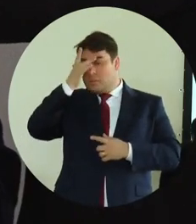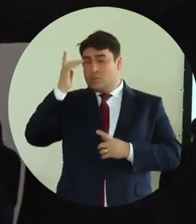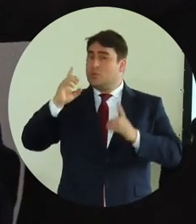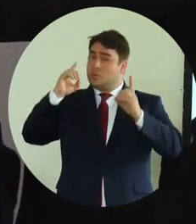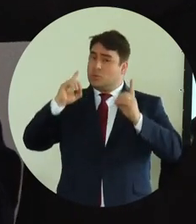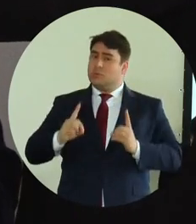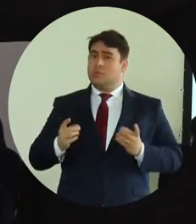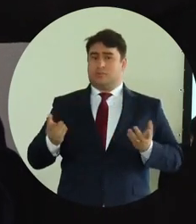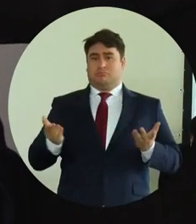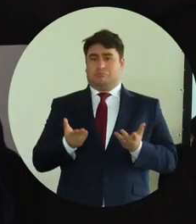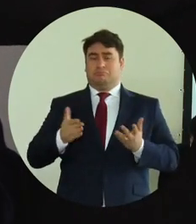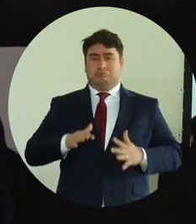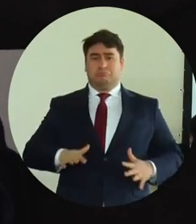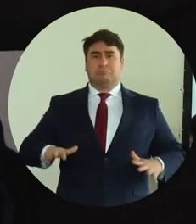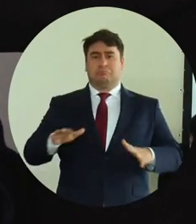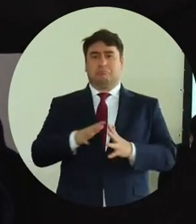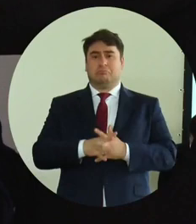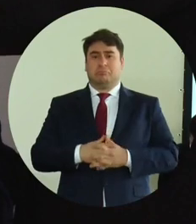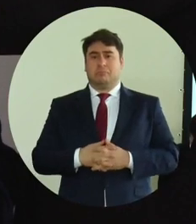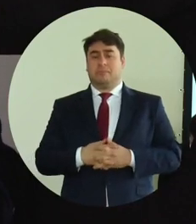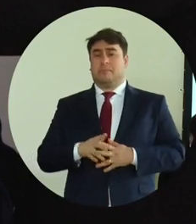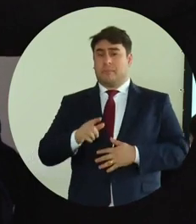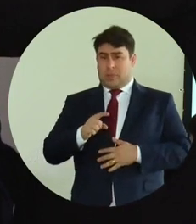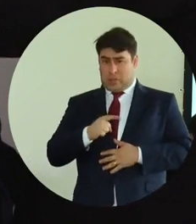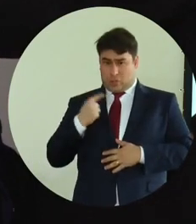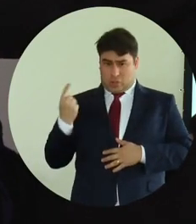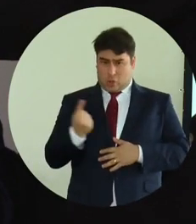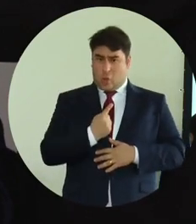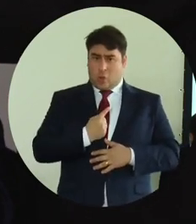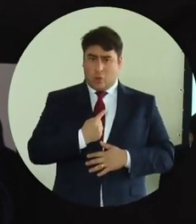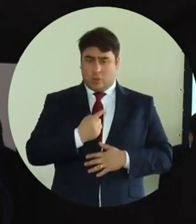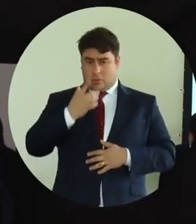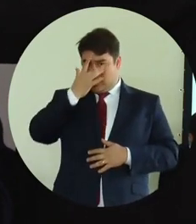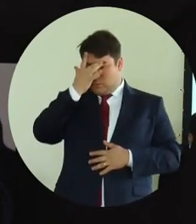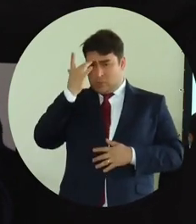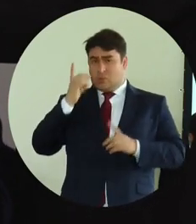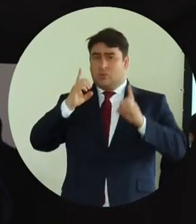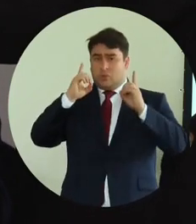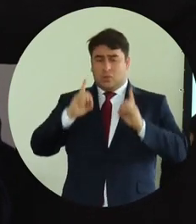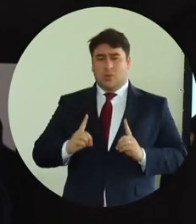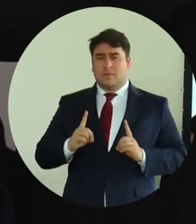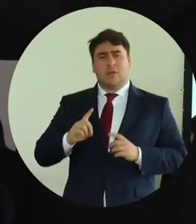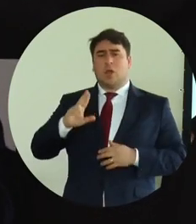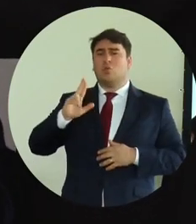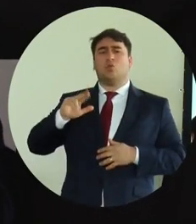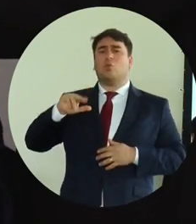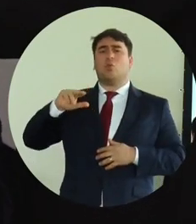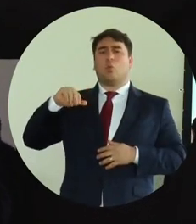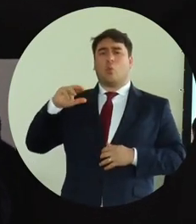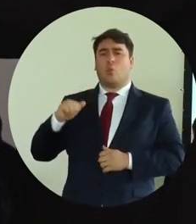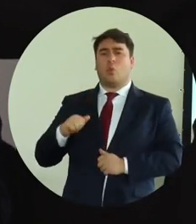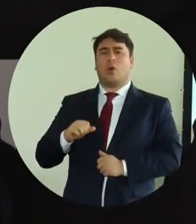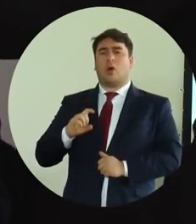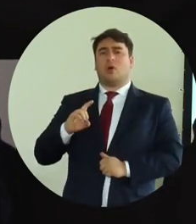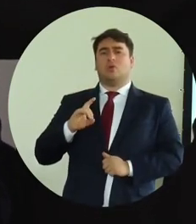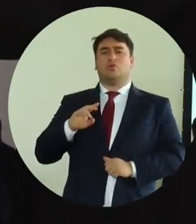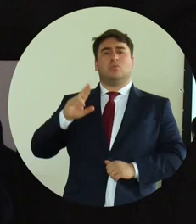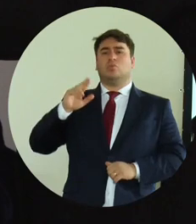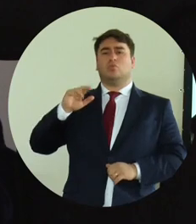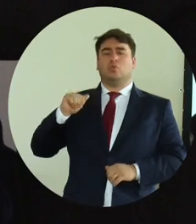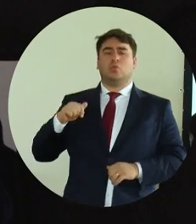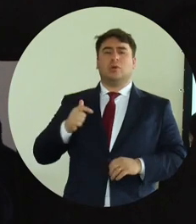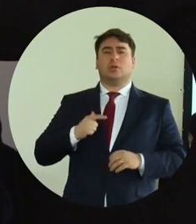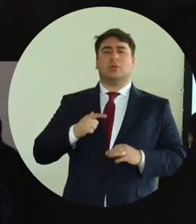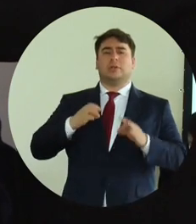deficiência é cidadão. Nós, pessoas com deficiência, nunca fomos, não somos e nunca